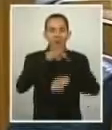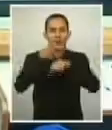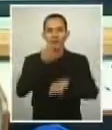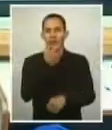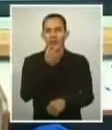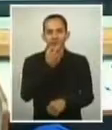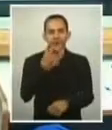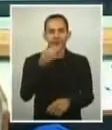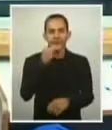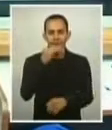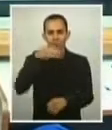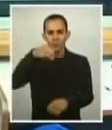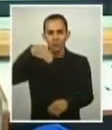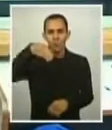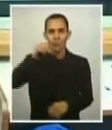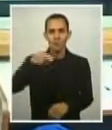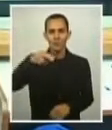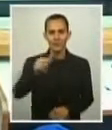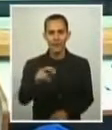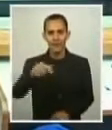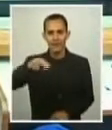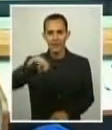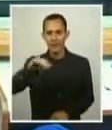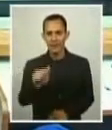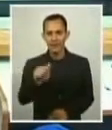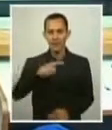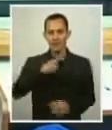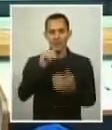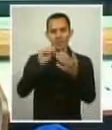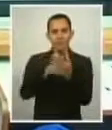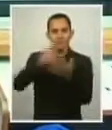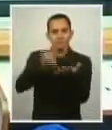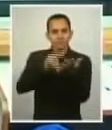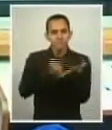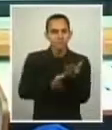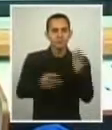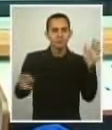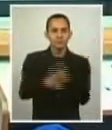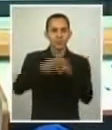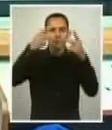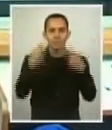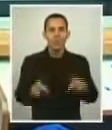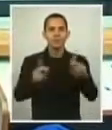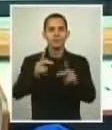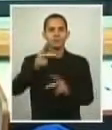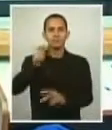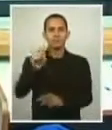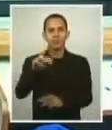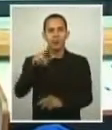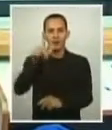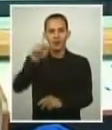a monarquia foi preservada mas dentro dos limites estabelecidos no âmbito do Parlamento